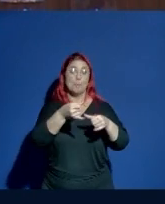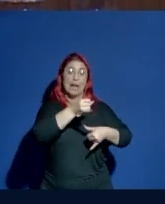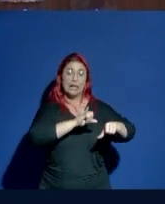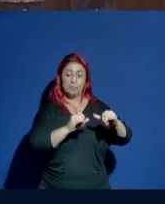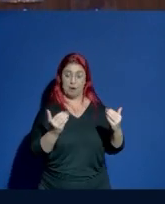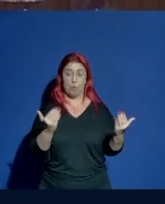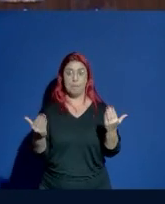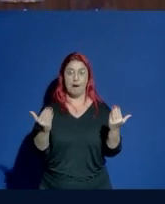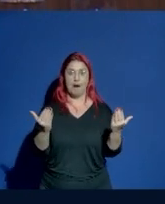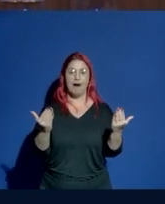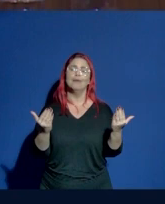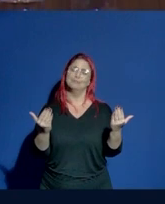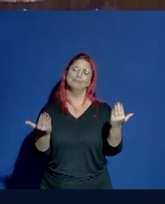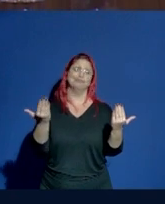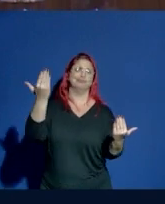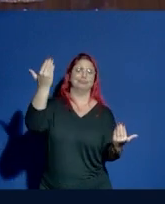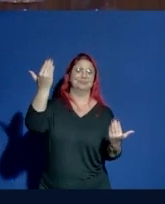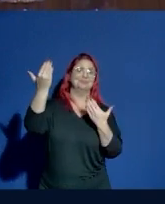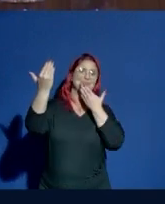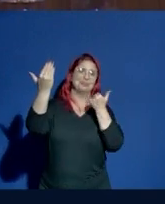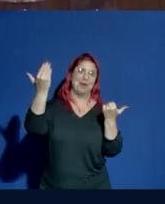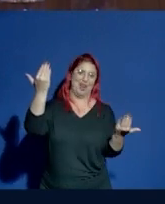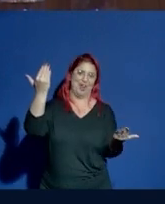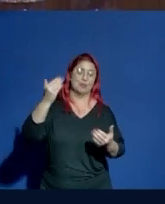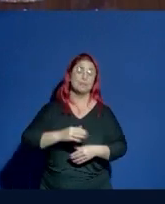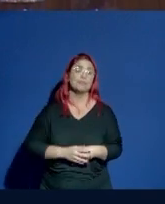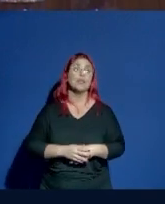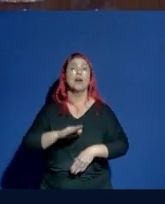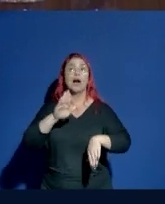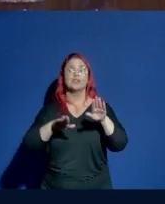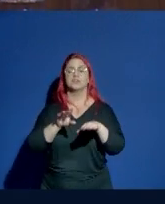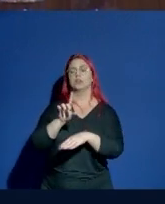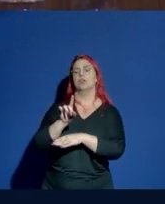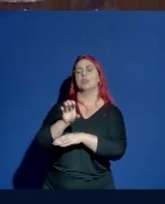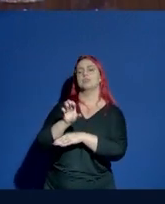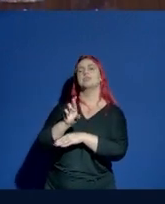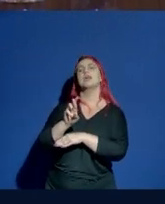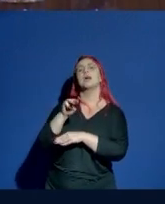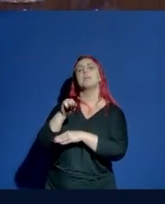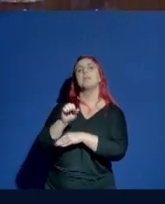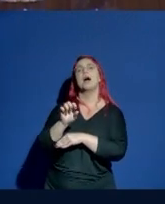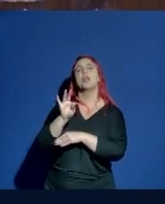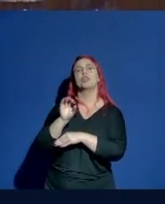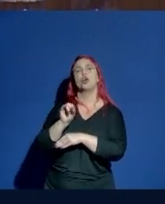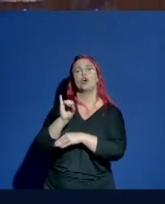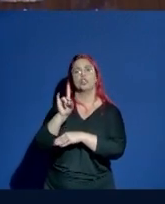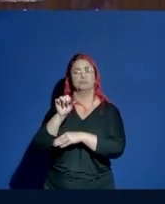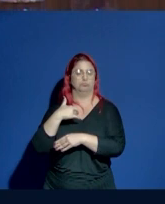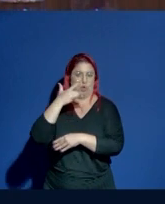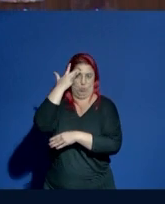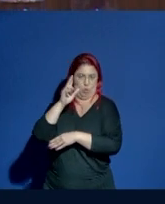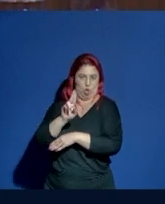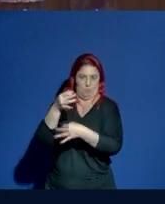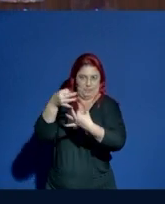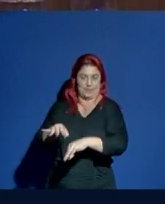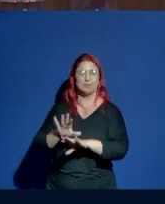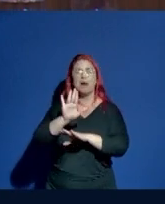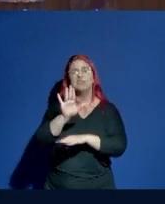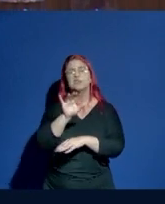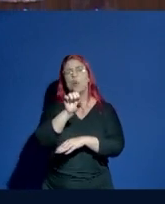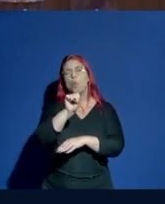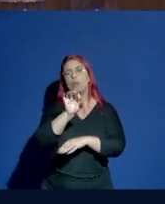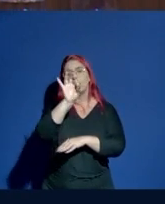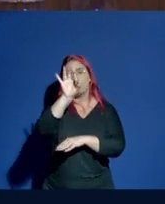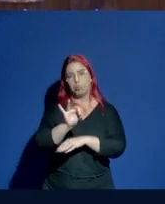químico, ele compete, em alguns casos, por exemplo, nematóide, eu não sei o número exato, mas acredito que